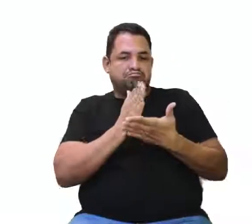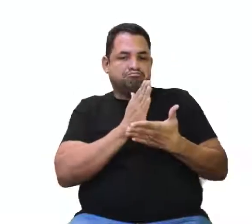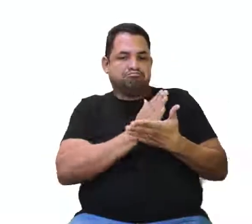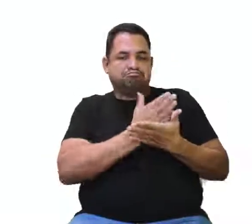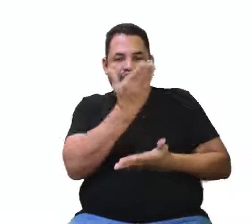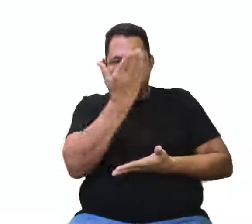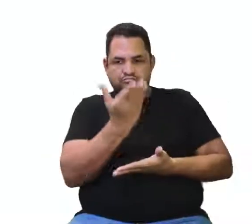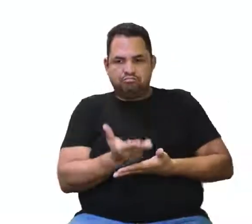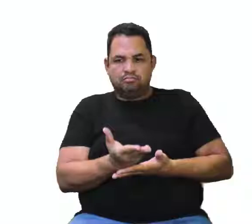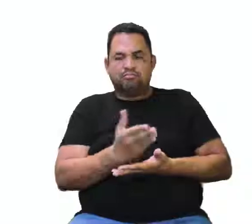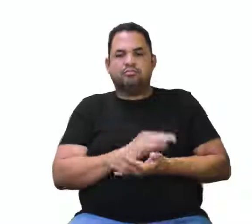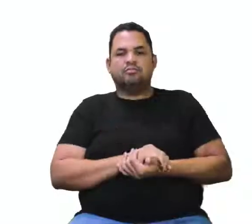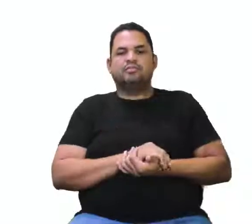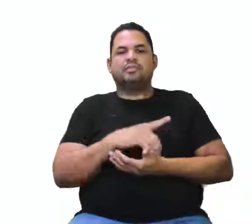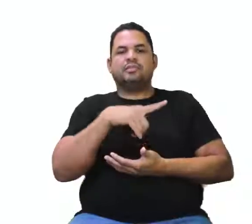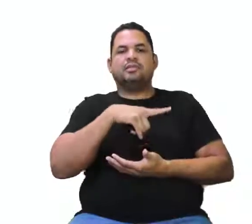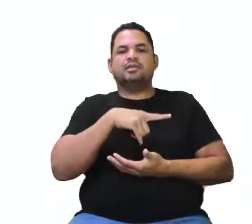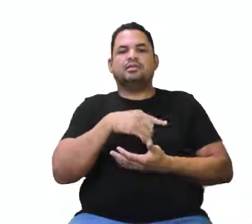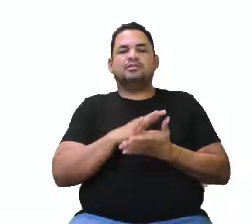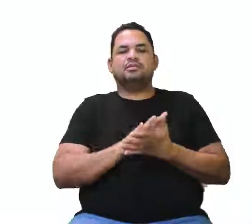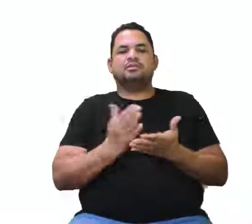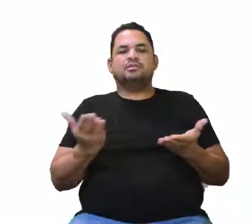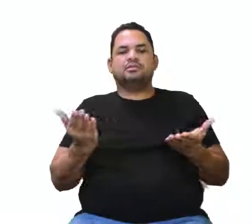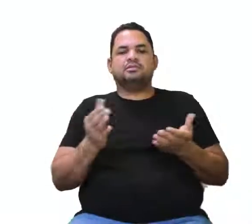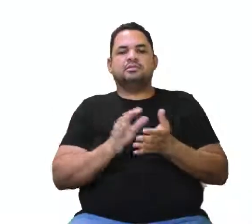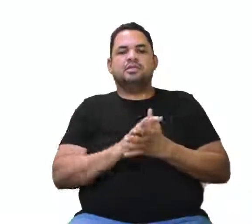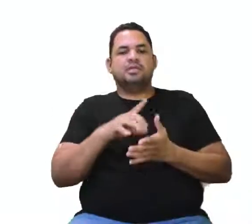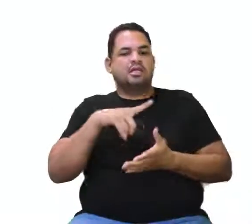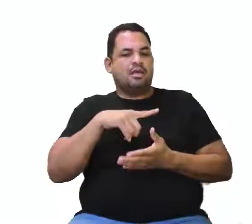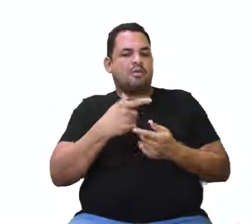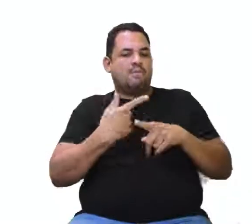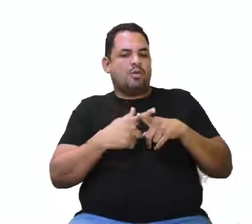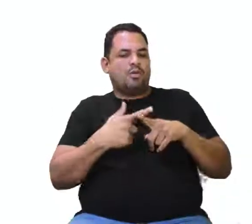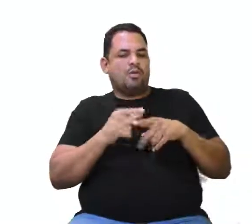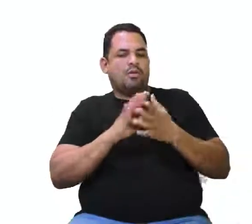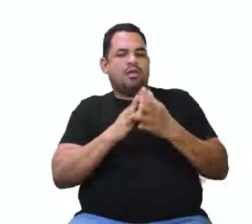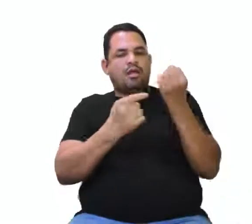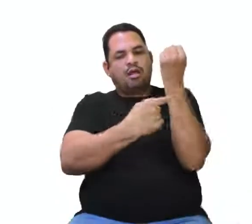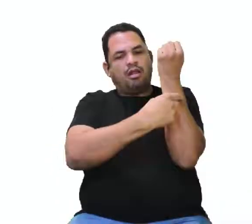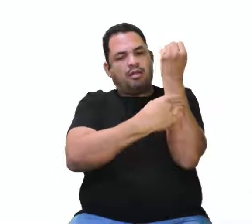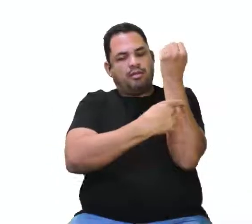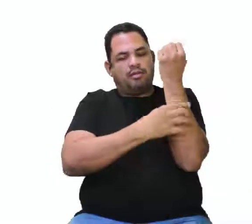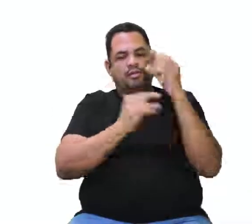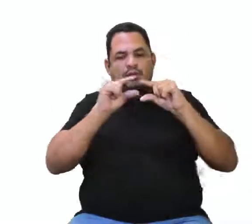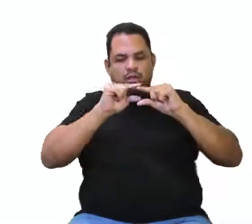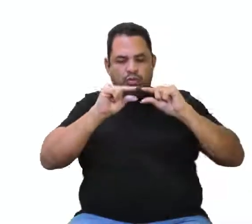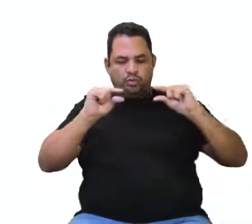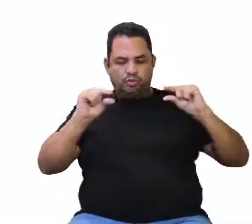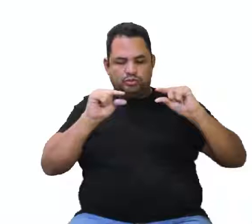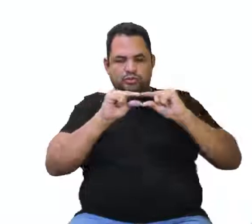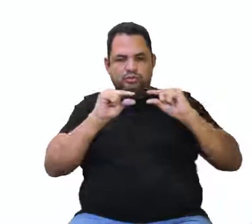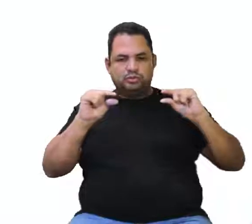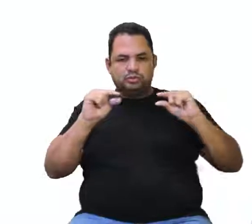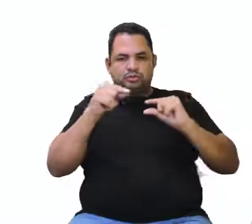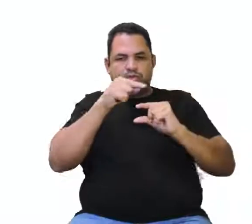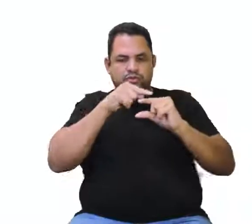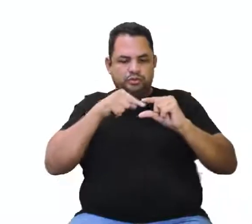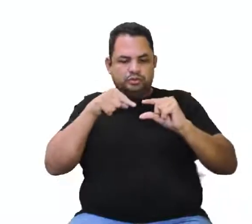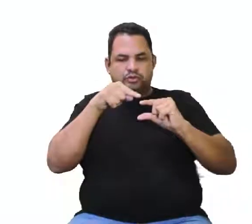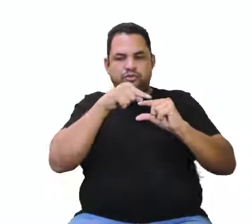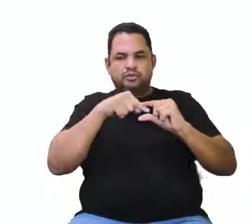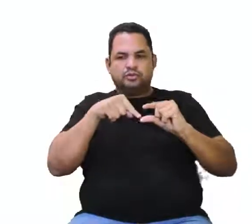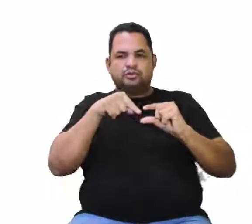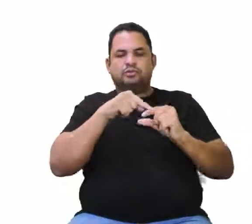aqui. Mais especificamente, ele vai acometer tanto a vértebra quanto o disco. Então, a maioria das